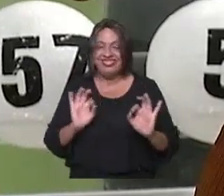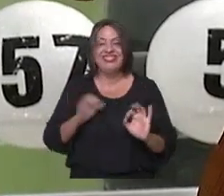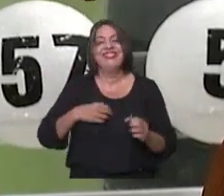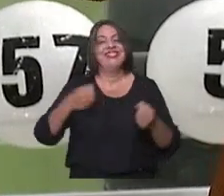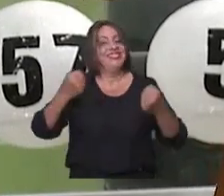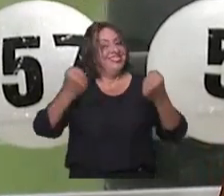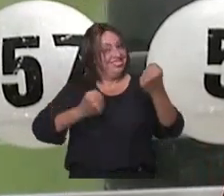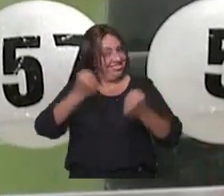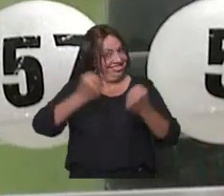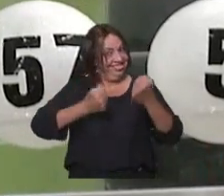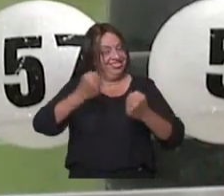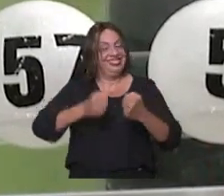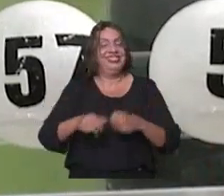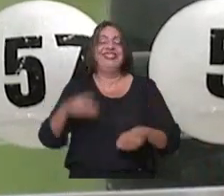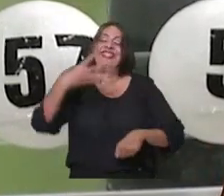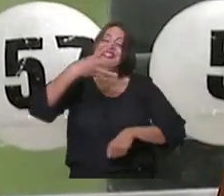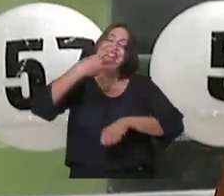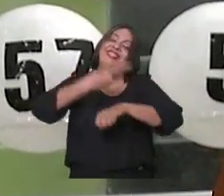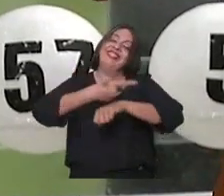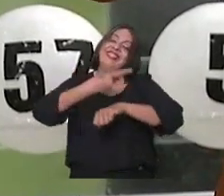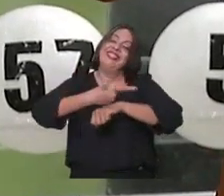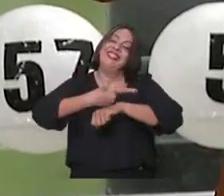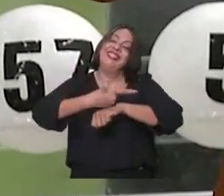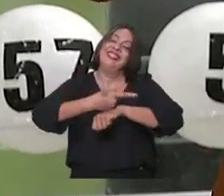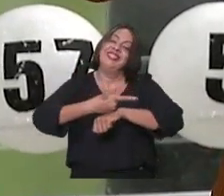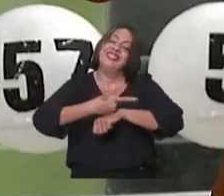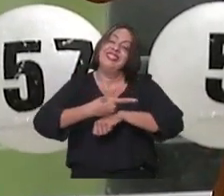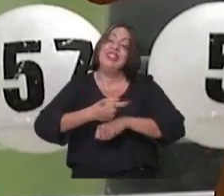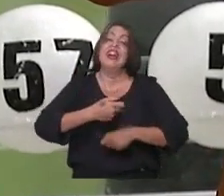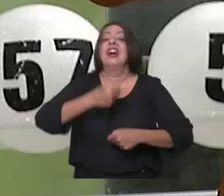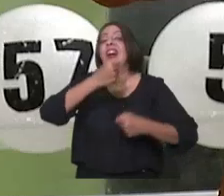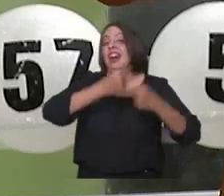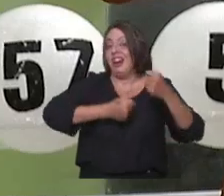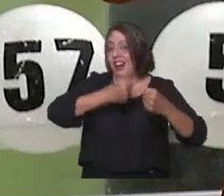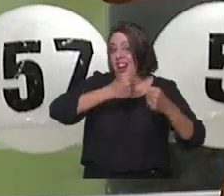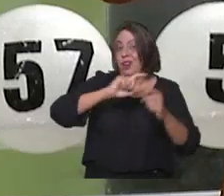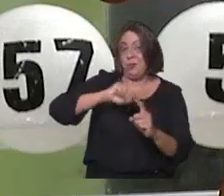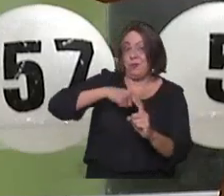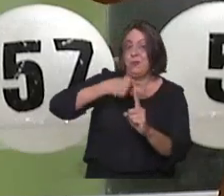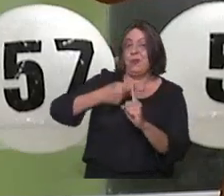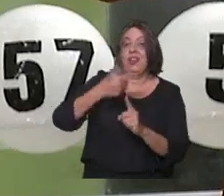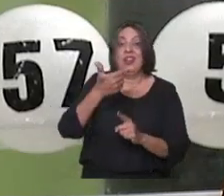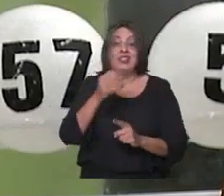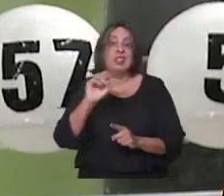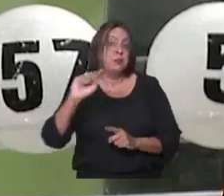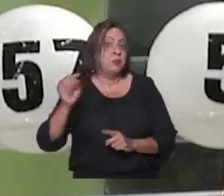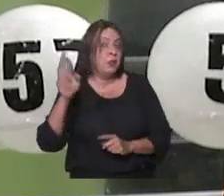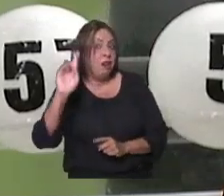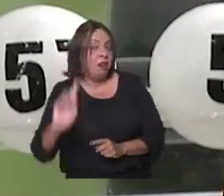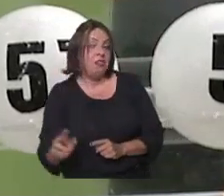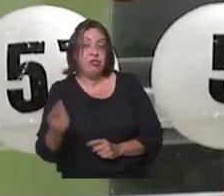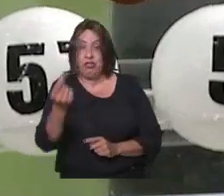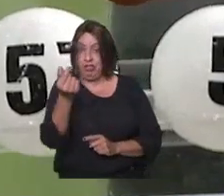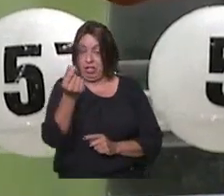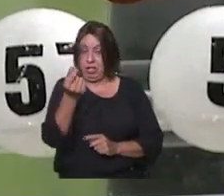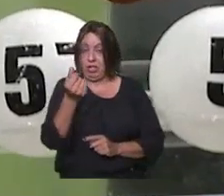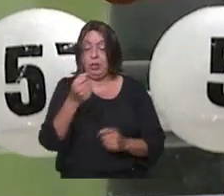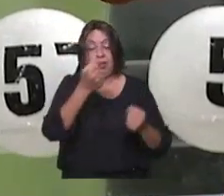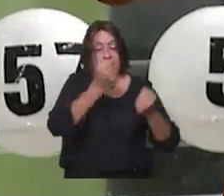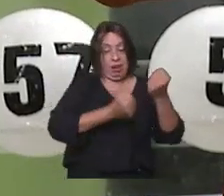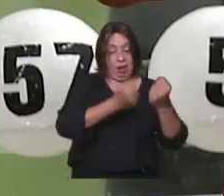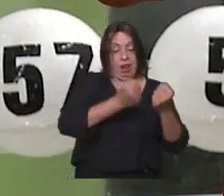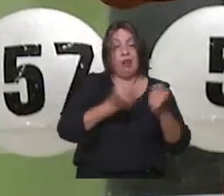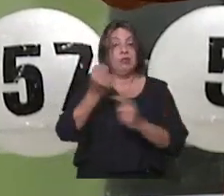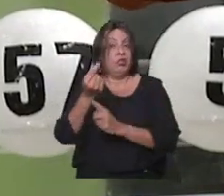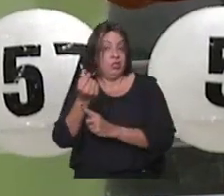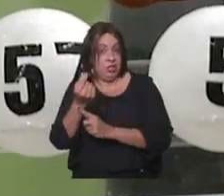um Renault Kwid Life. E no quarto prêmio, amigo? Tem um Fiat Toro e mais 10 mil reais em dinheiro. Isso mesmo, tem carro e din-din